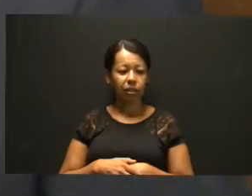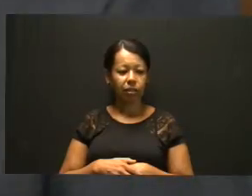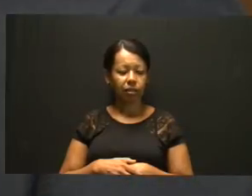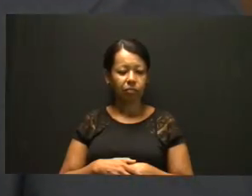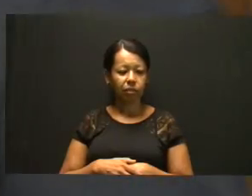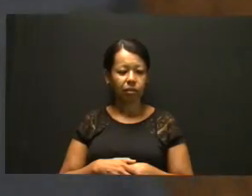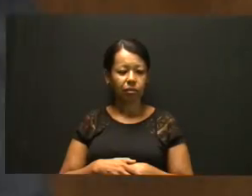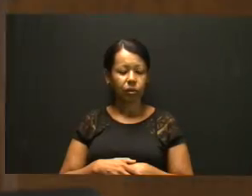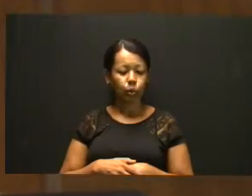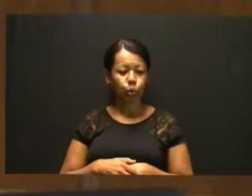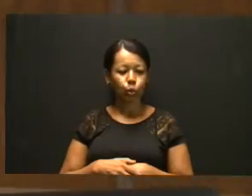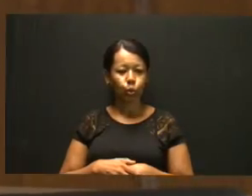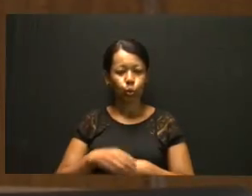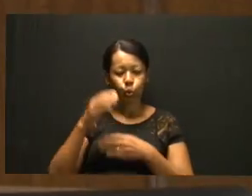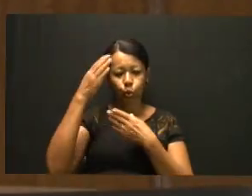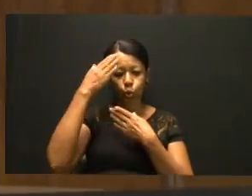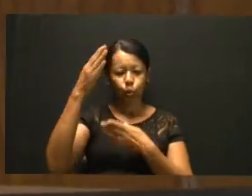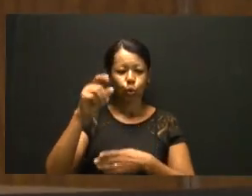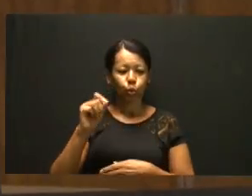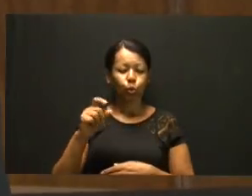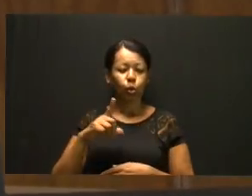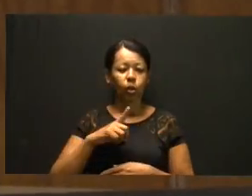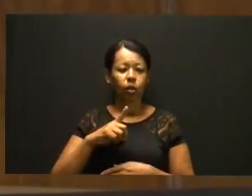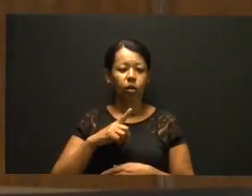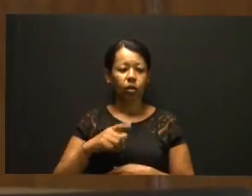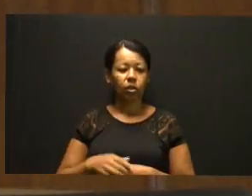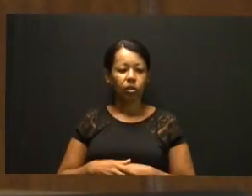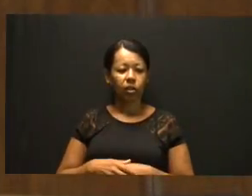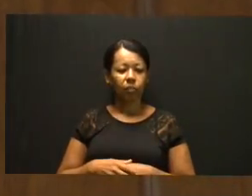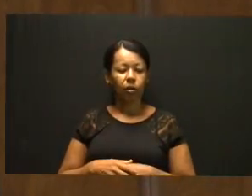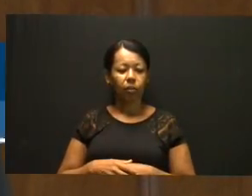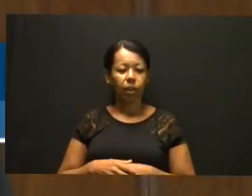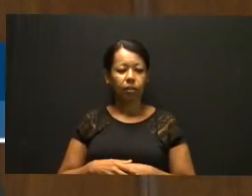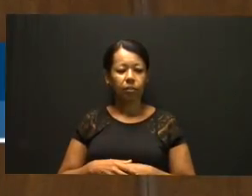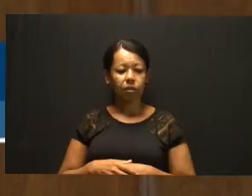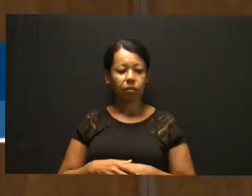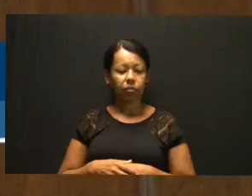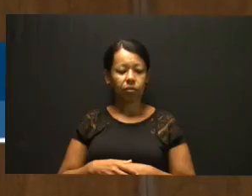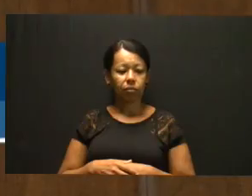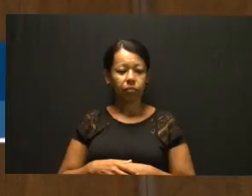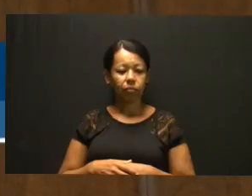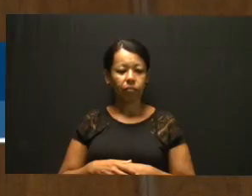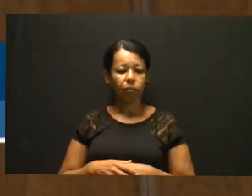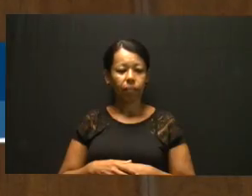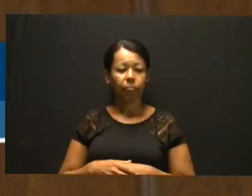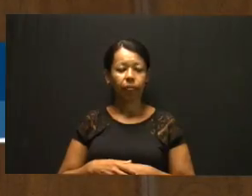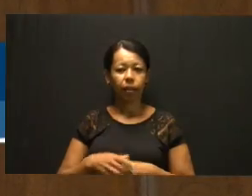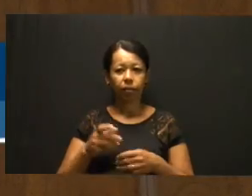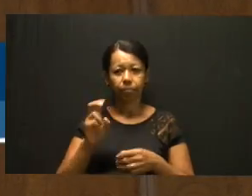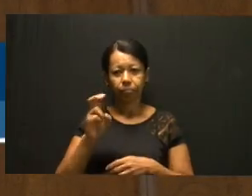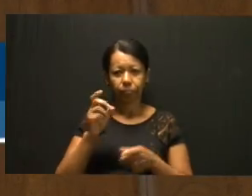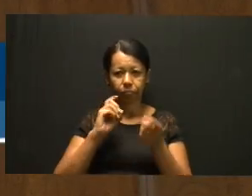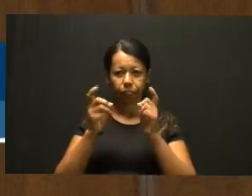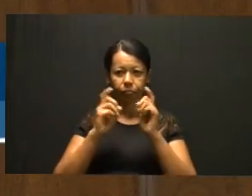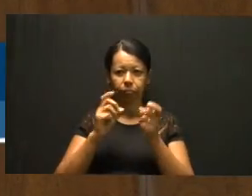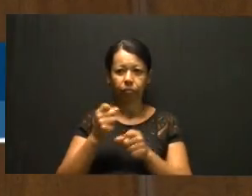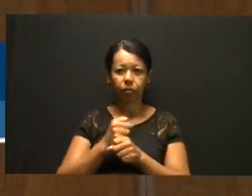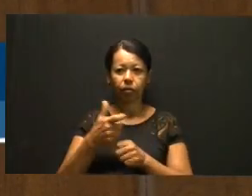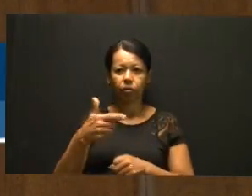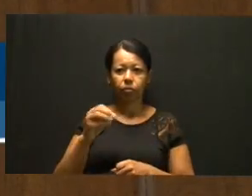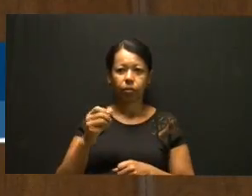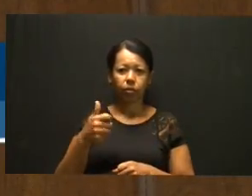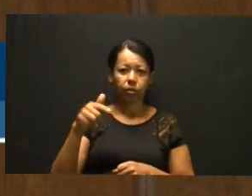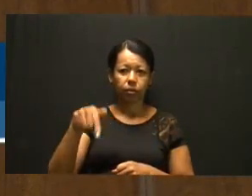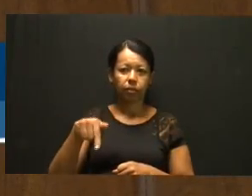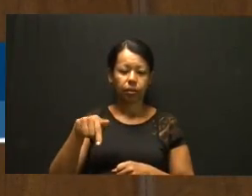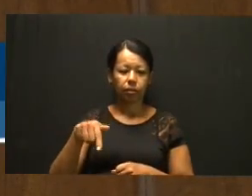tem a participação do vereador Sérgio Santana também, conversando conosco aqui no término da quinta sessão ordinária de